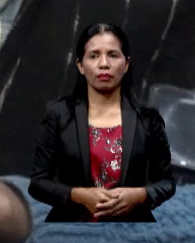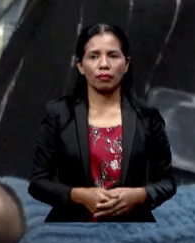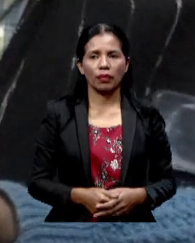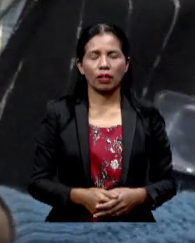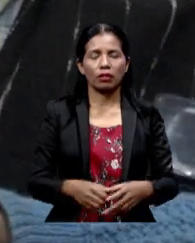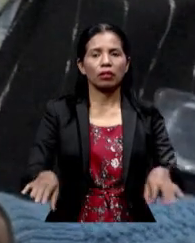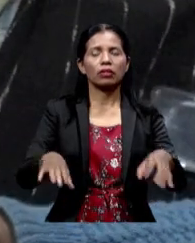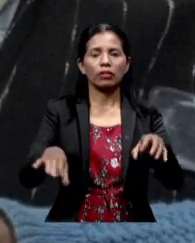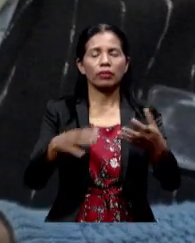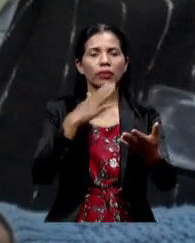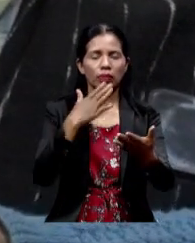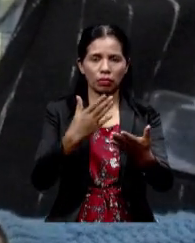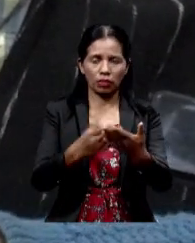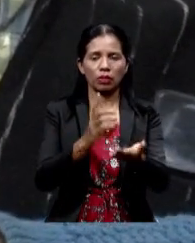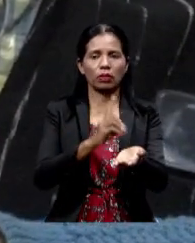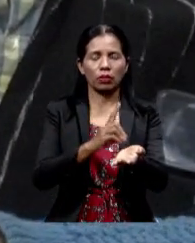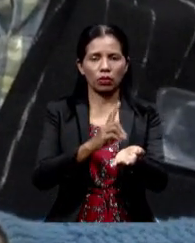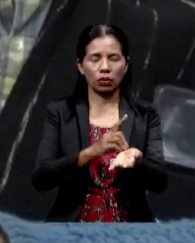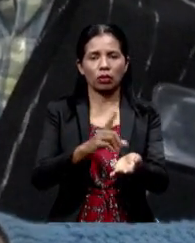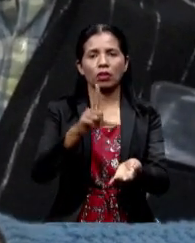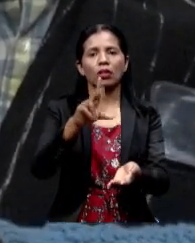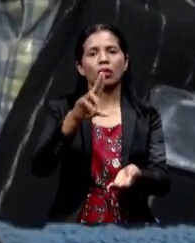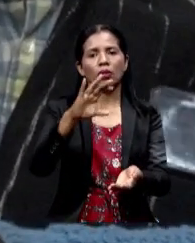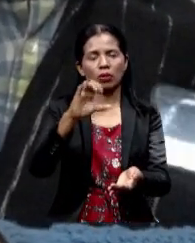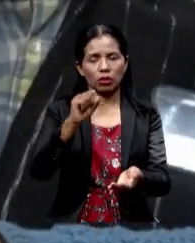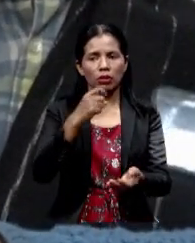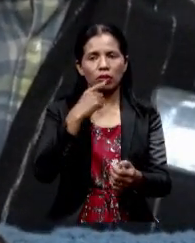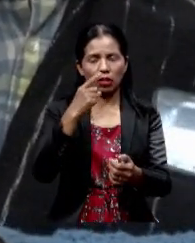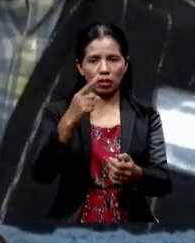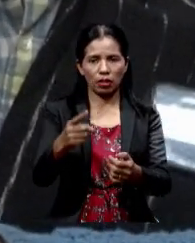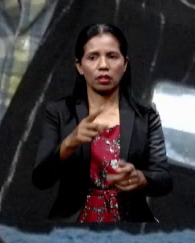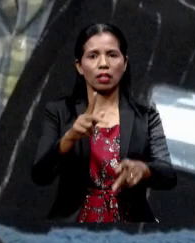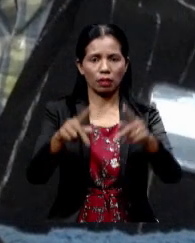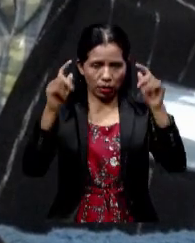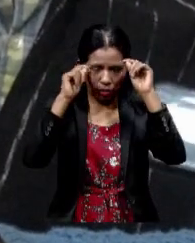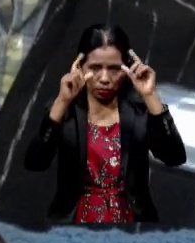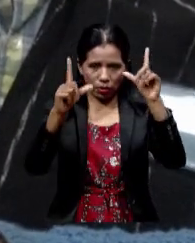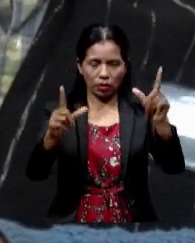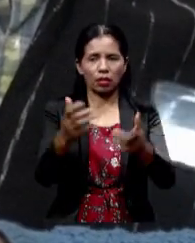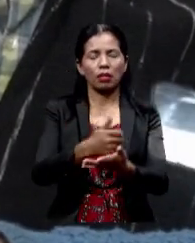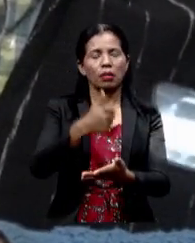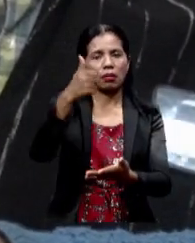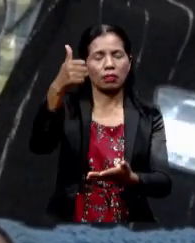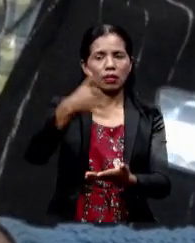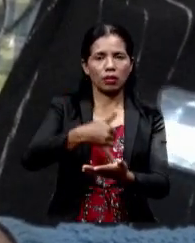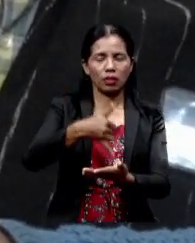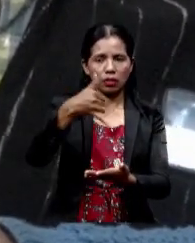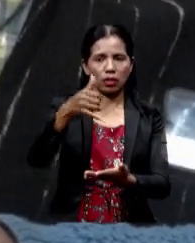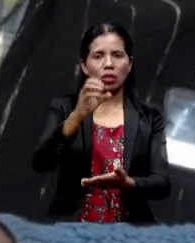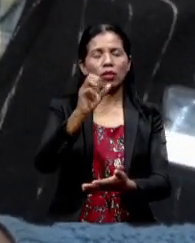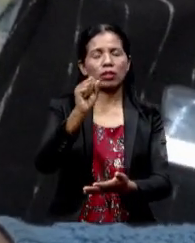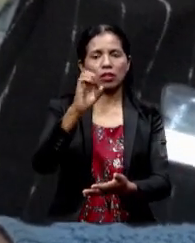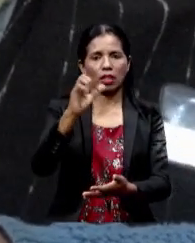sucesso, prestação, ser bem hoje, Dr. Luiz Cardoso de Hangana, escritor timorense, né, bem que me nam prêmio Oceano. E é